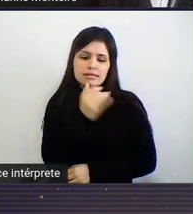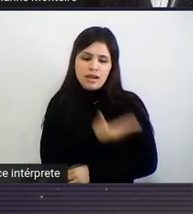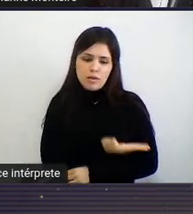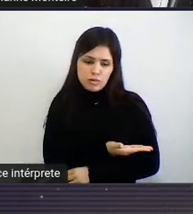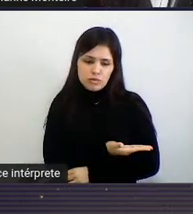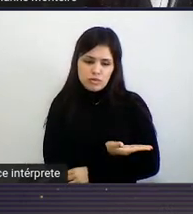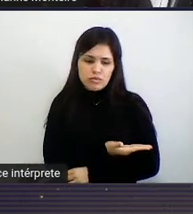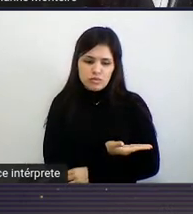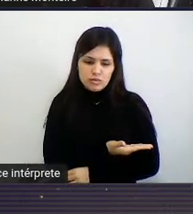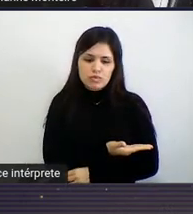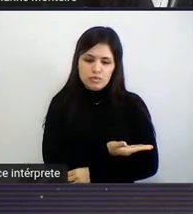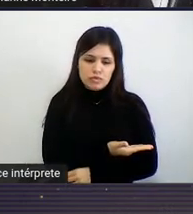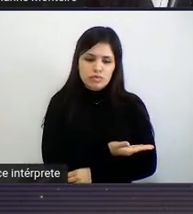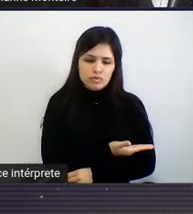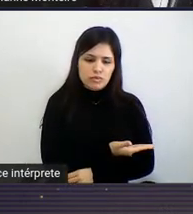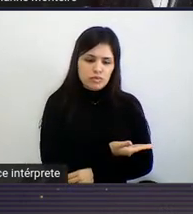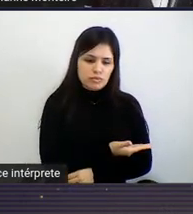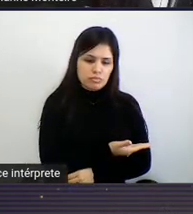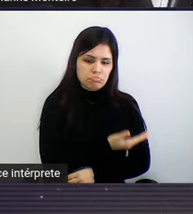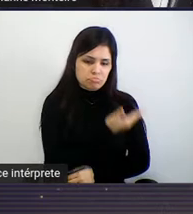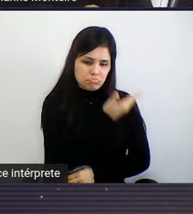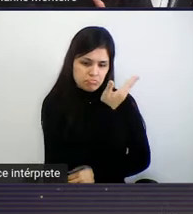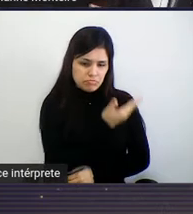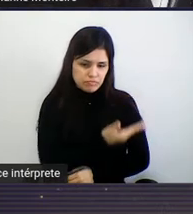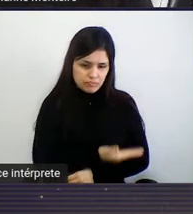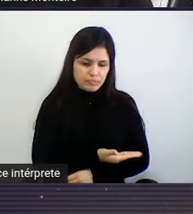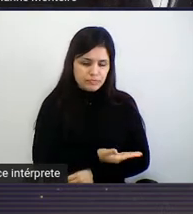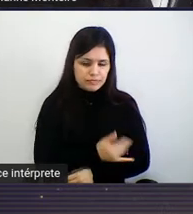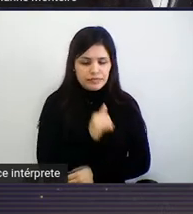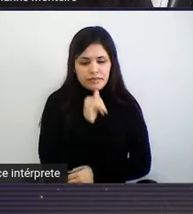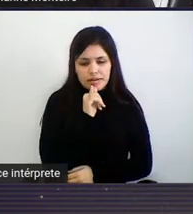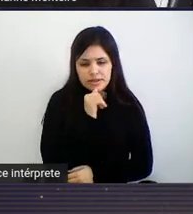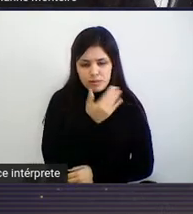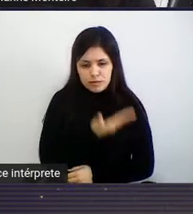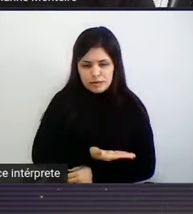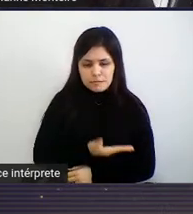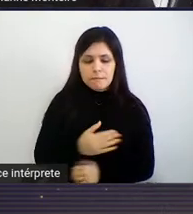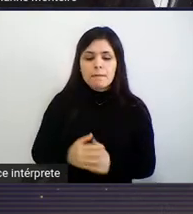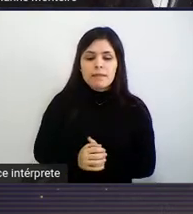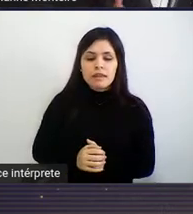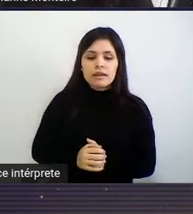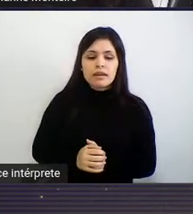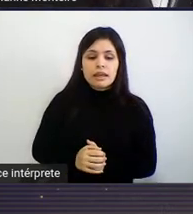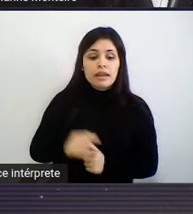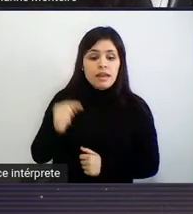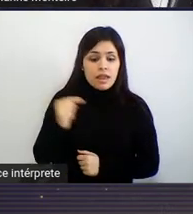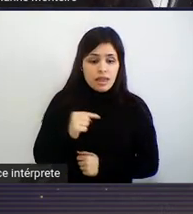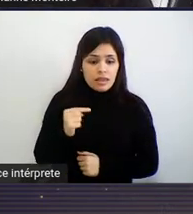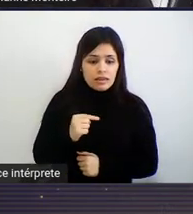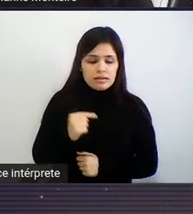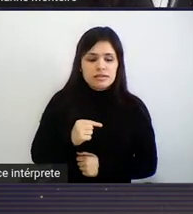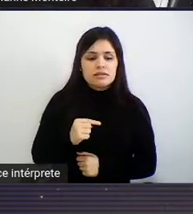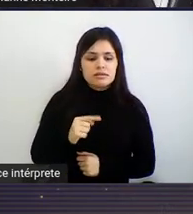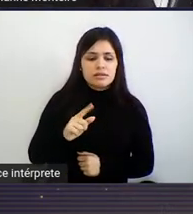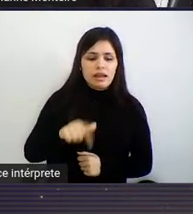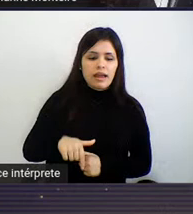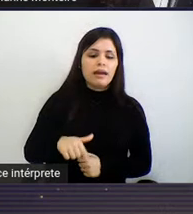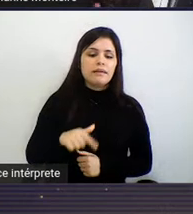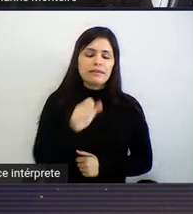que eu já comentei, PyTorch, ambos. Todos nesse caso aí usam uma interface em Python, na linguagem